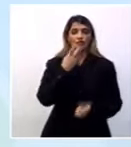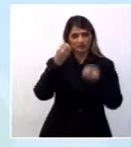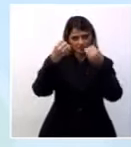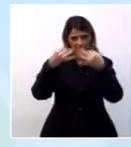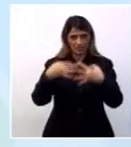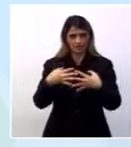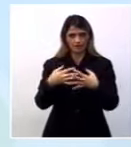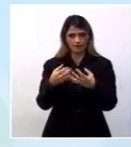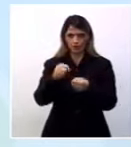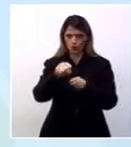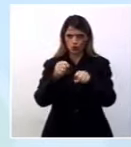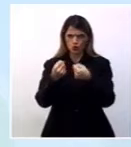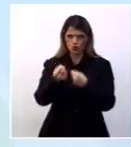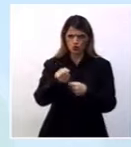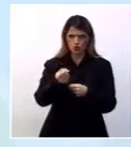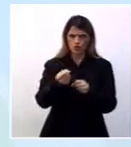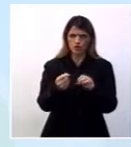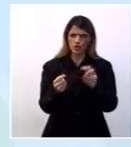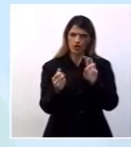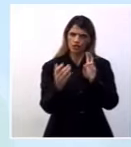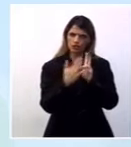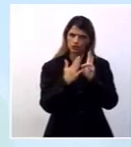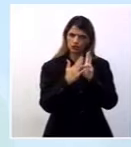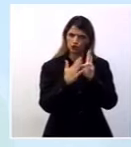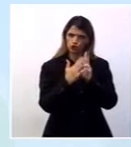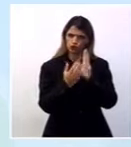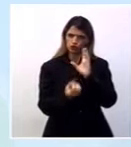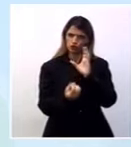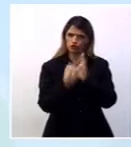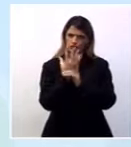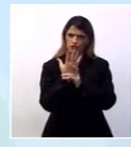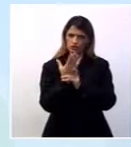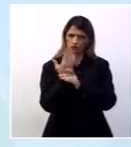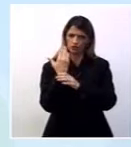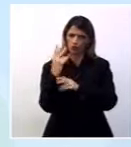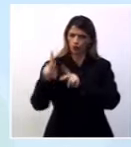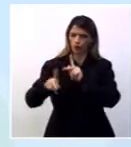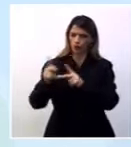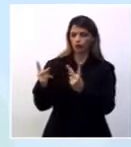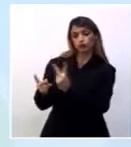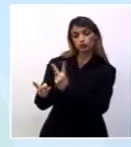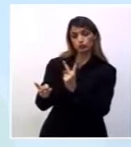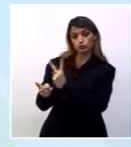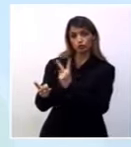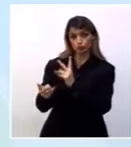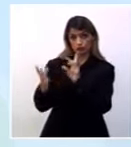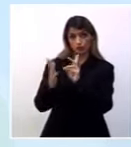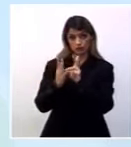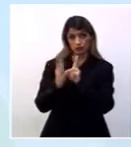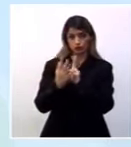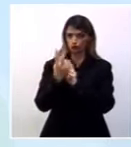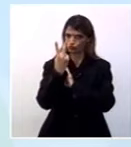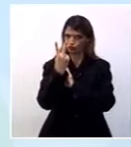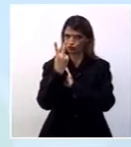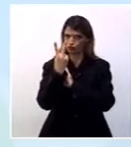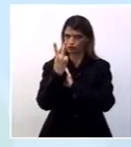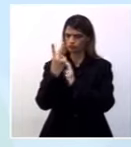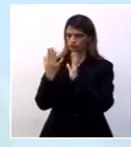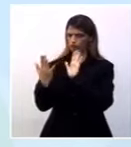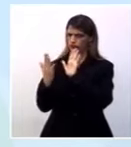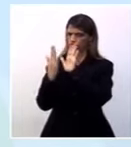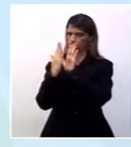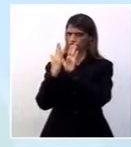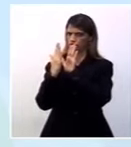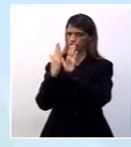É uma luta indígena criada pelos povos Bacairi e Xingu. Dois lutadores, um de frente para o